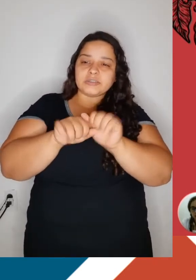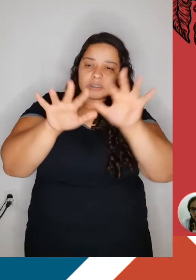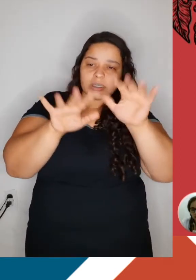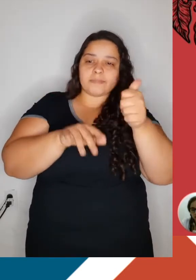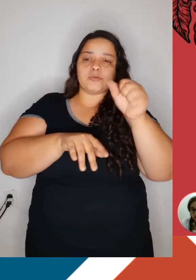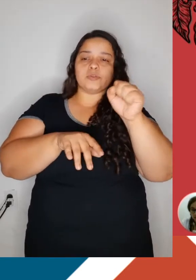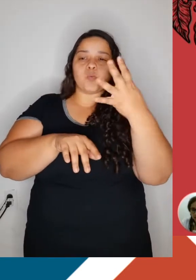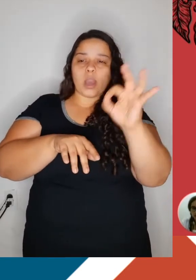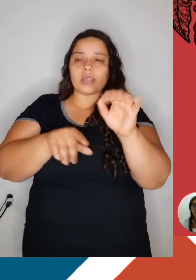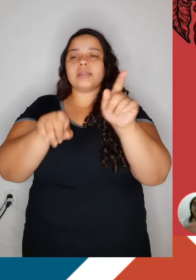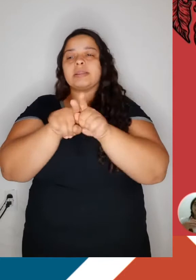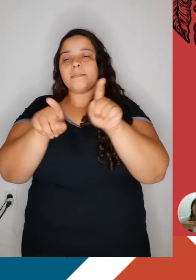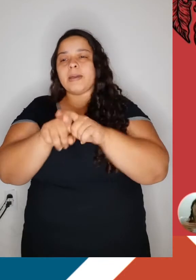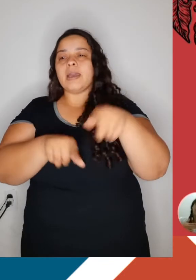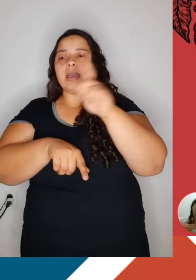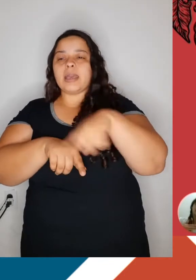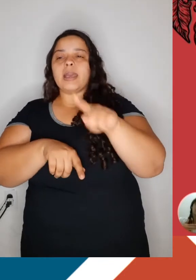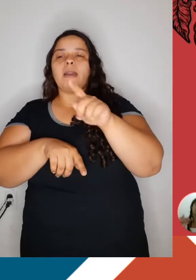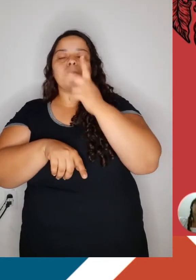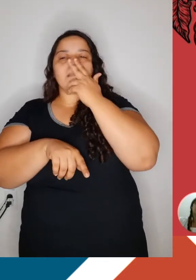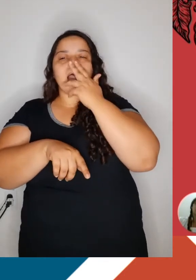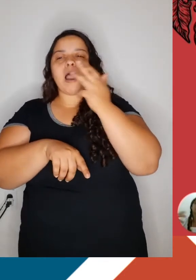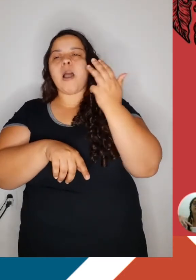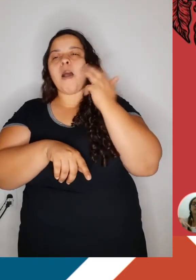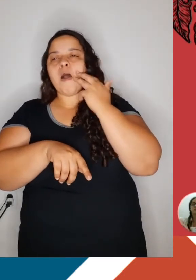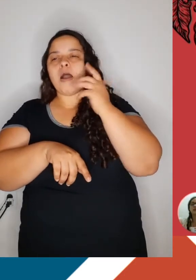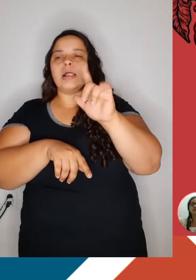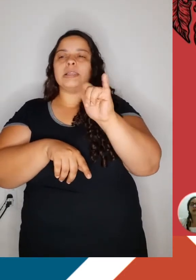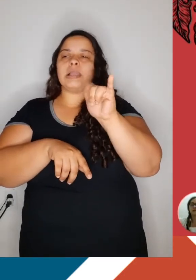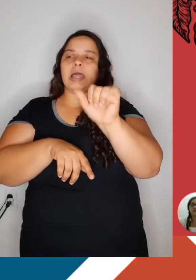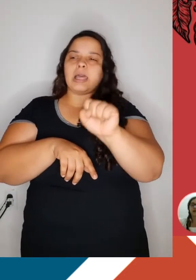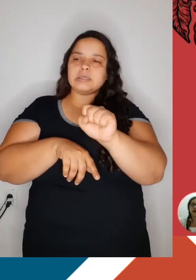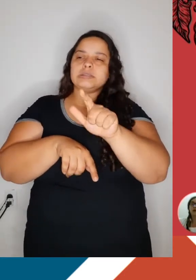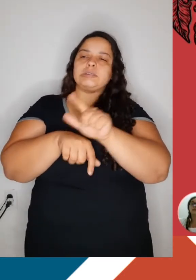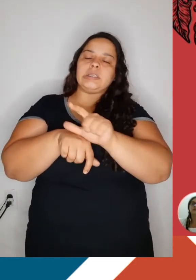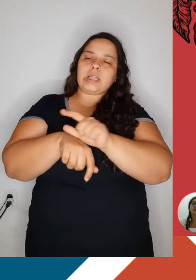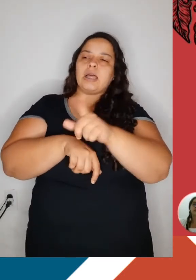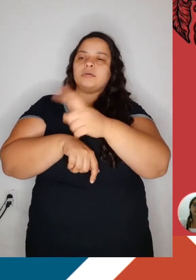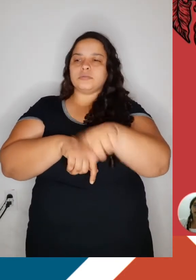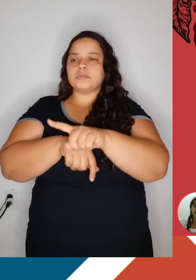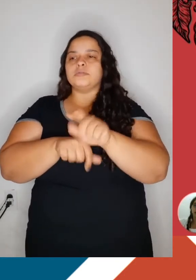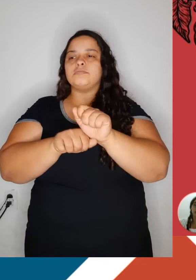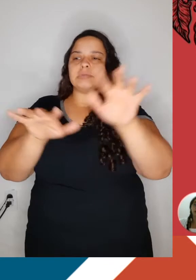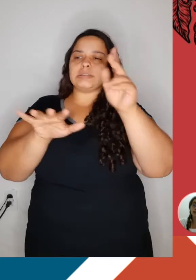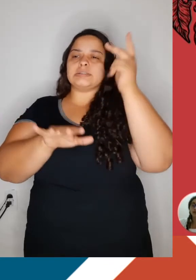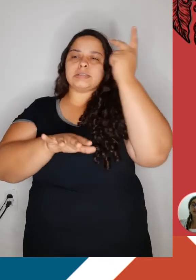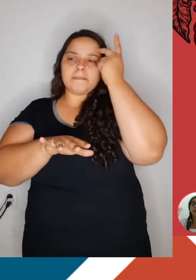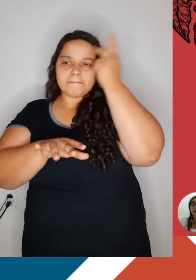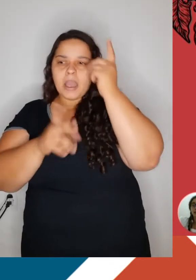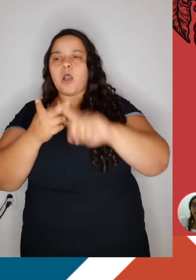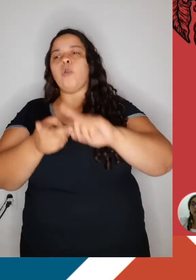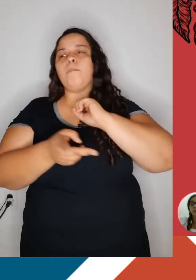na faixa lilás, há essa expansão desses pés de café alcançando o território